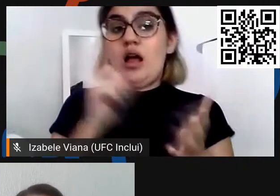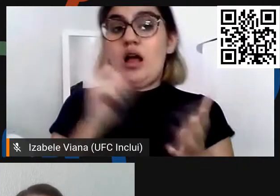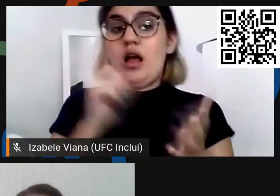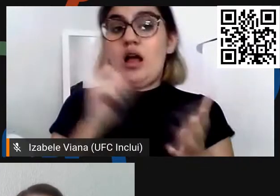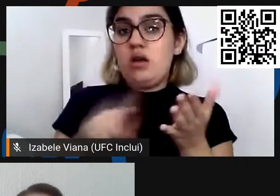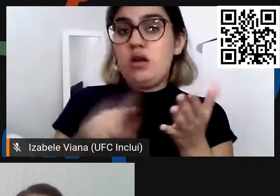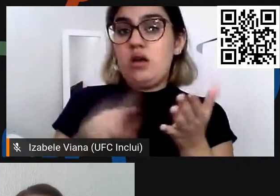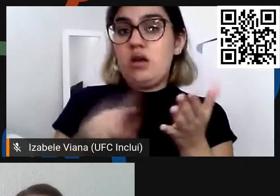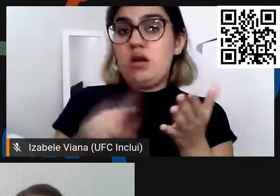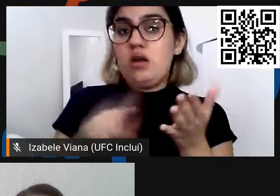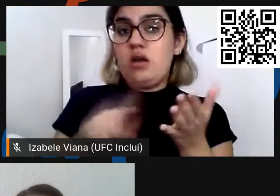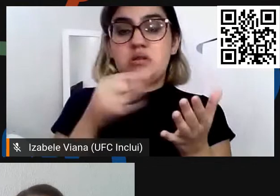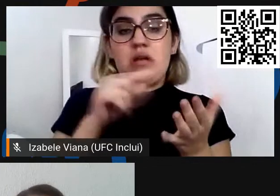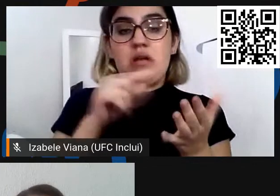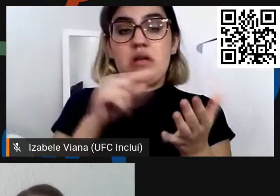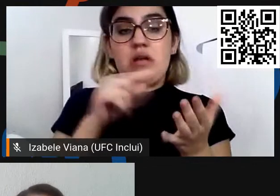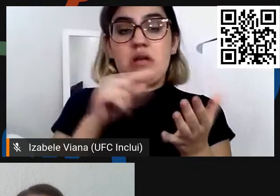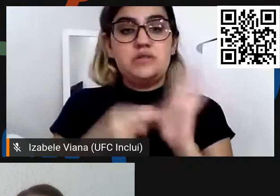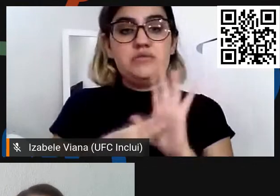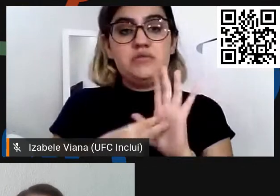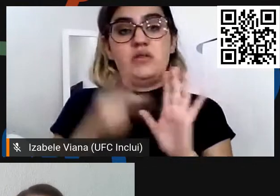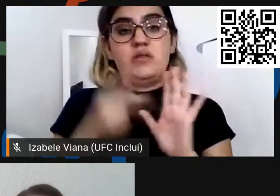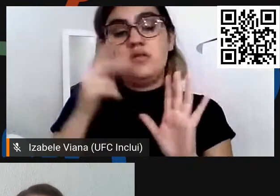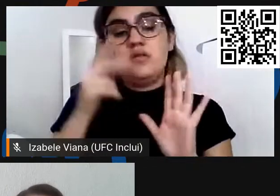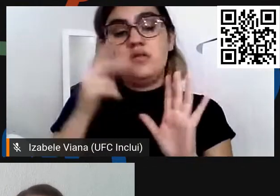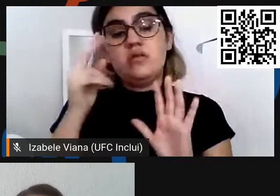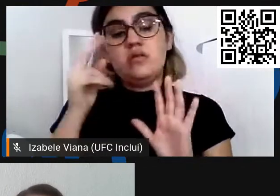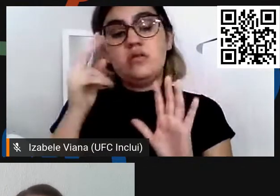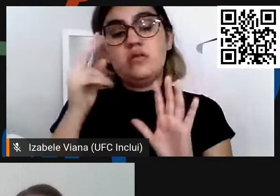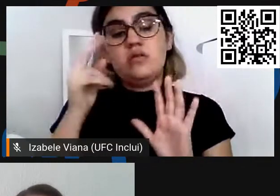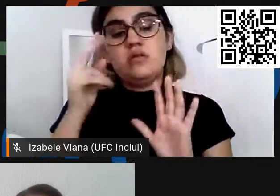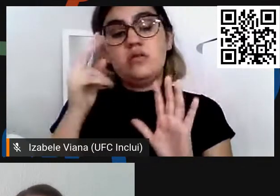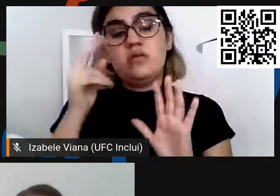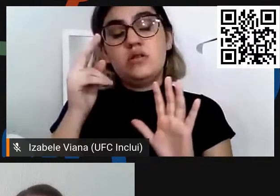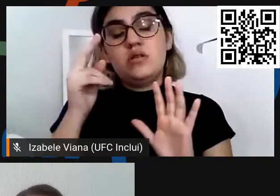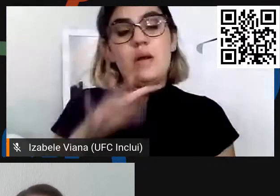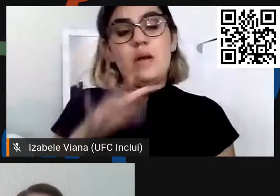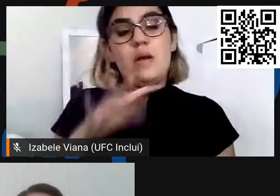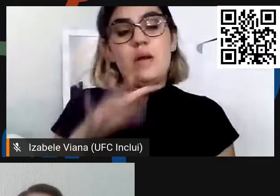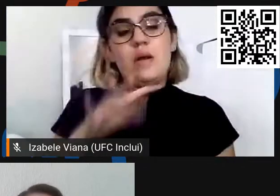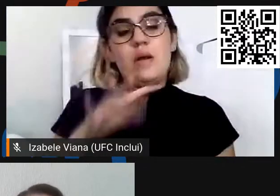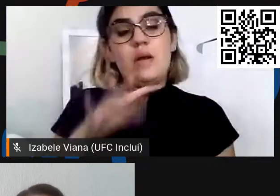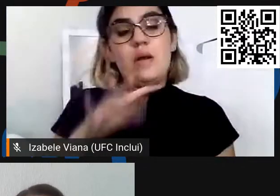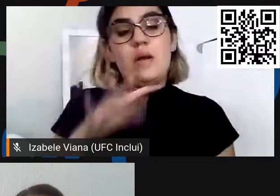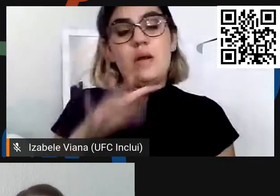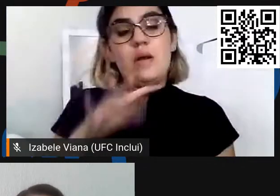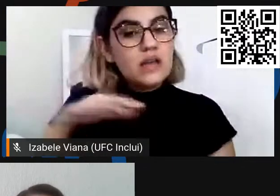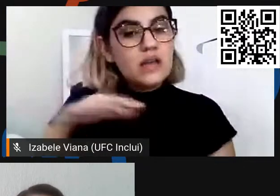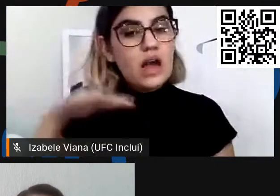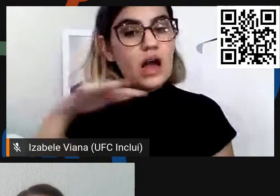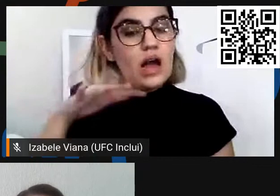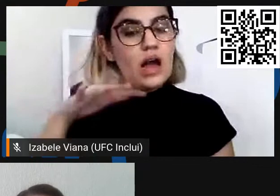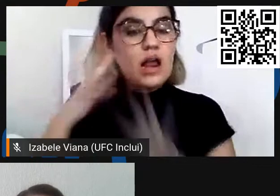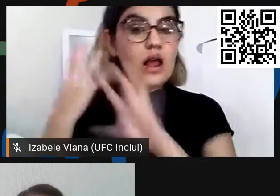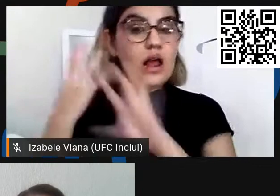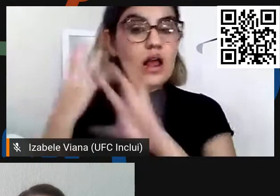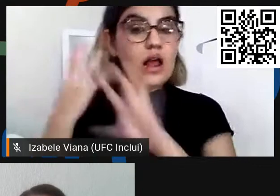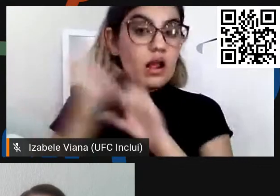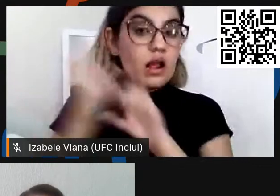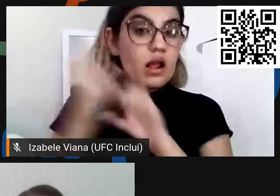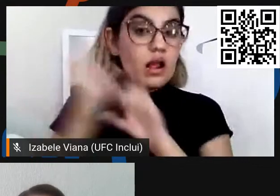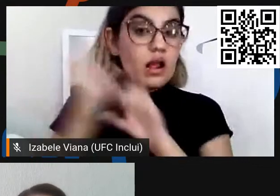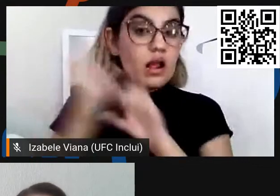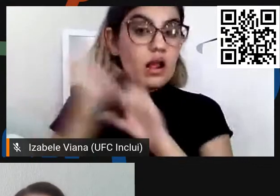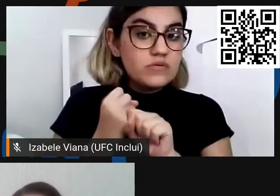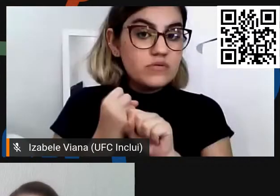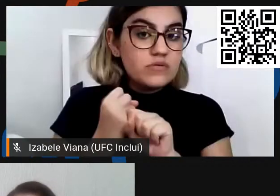geral e tal, mas dentro da área de revisões, né, revisão sistemática, e o overview, ele é uma revisão de